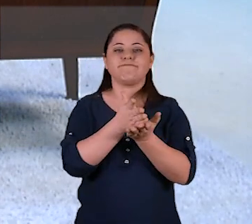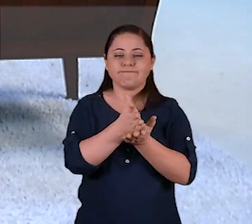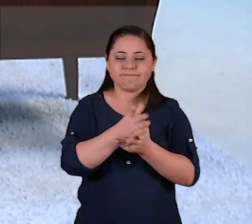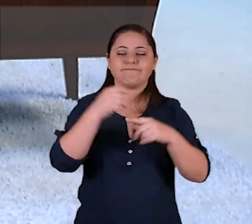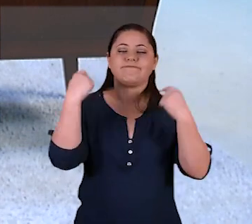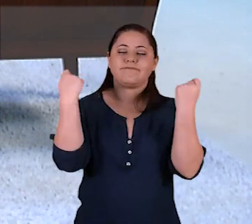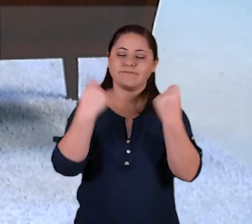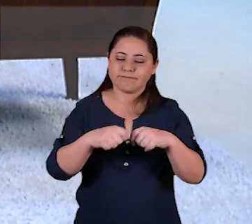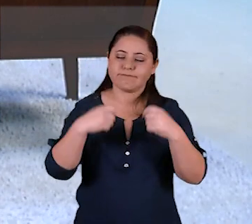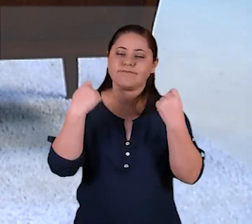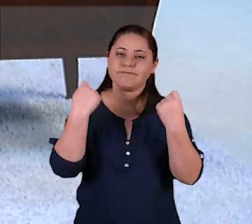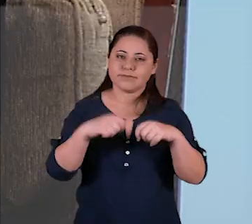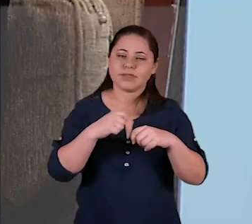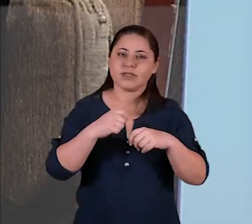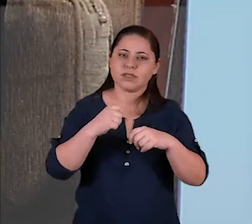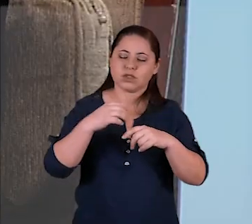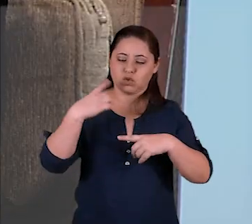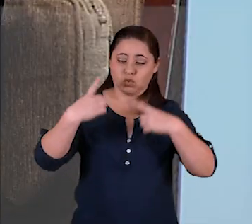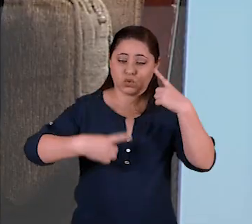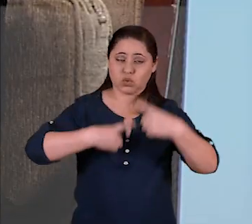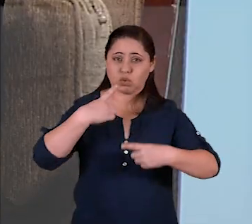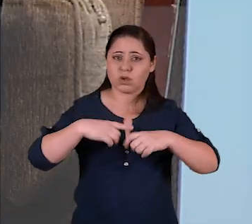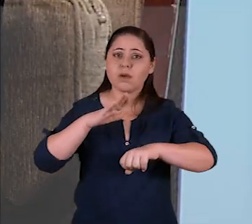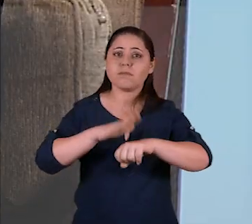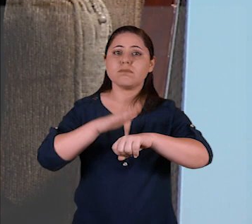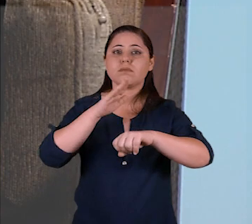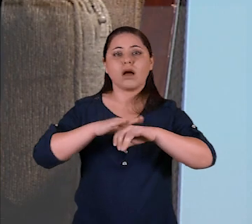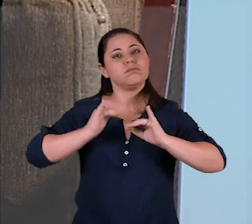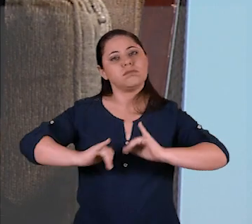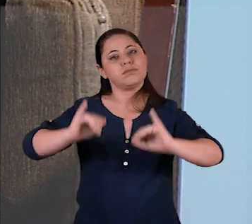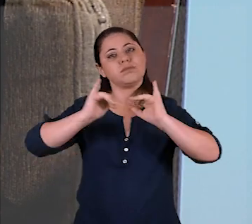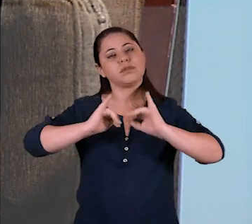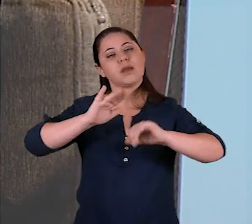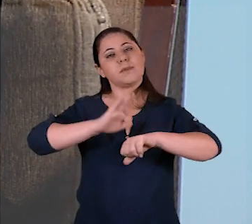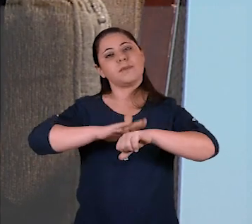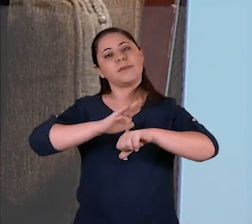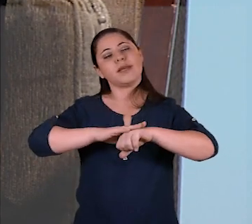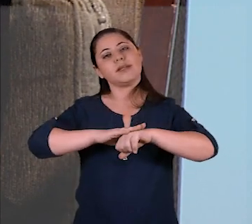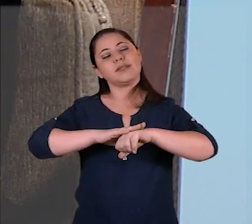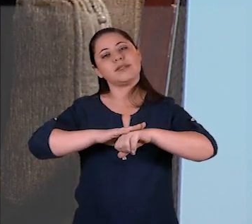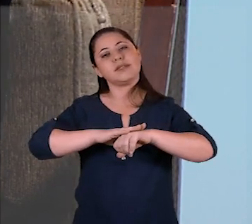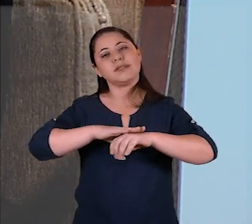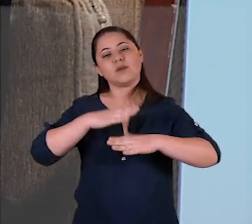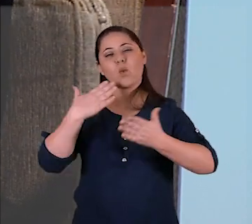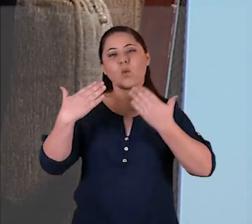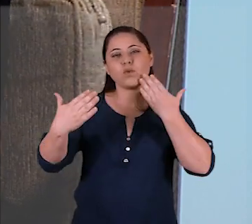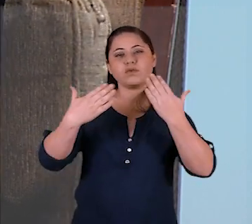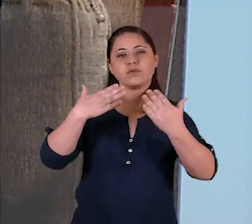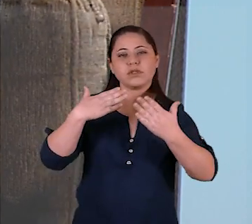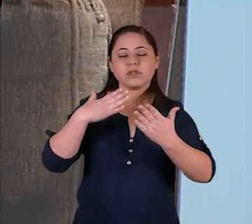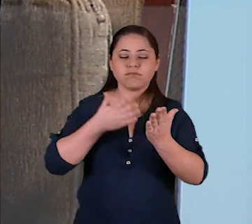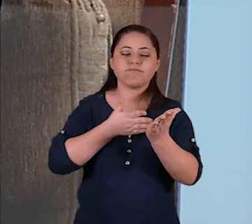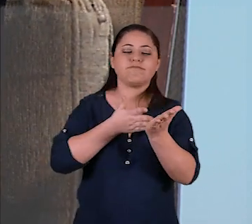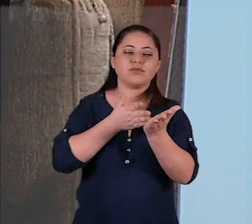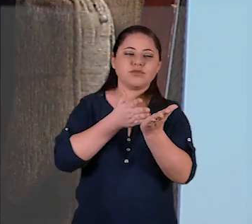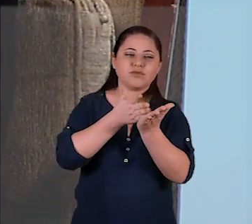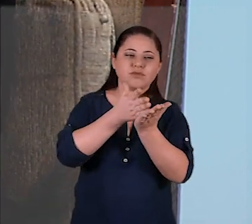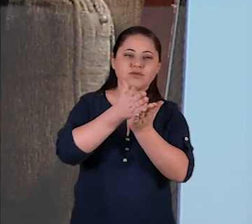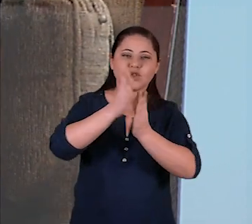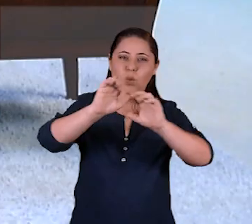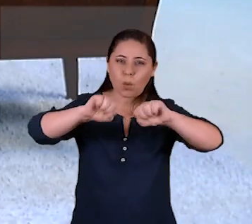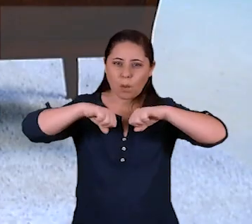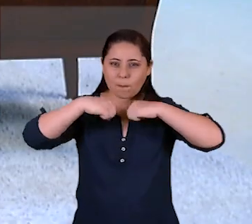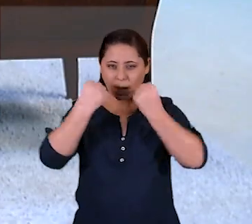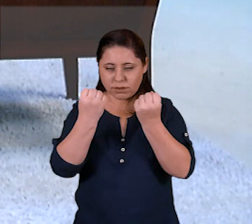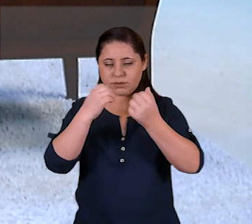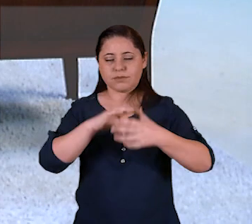percorrer? Temos, mas hoje a gente já discute muito mais sobre isso, né? Então é cada vez mais discutir, e isso é muito importante nesse caminho mesmo de